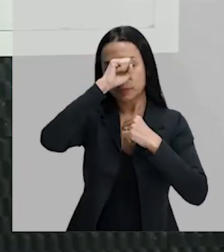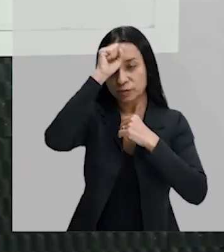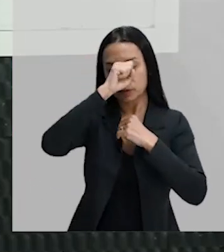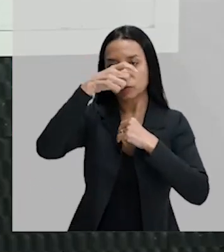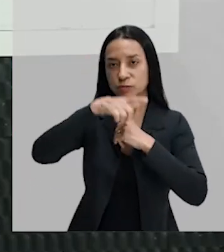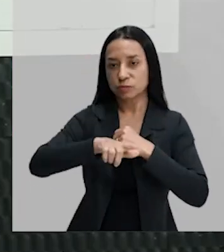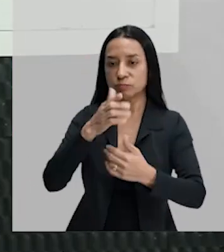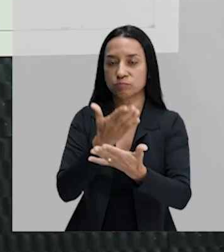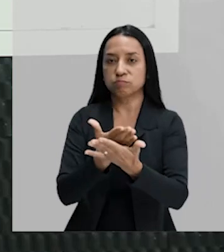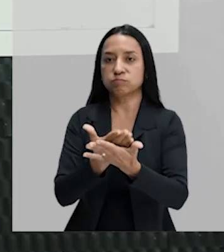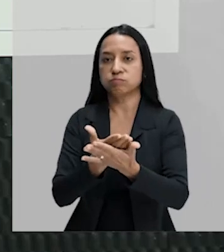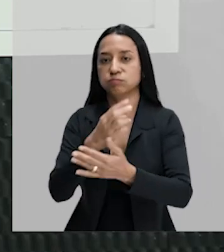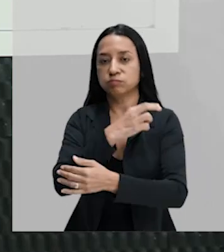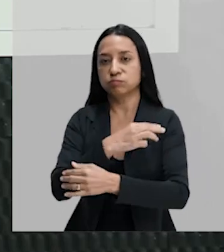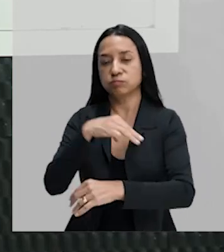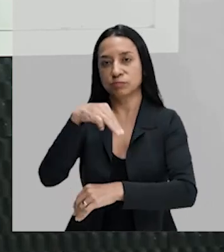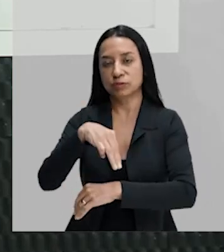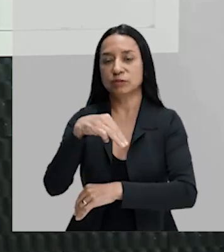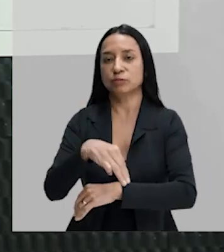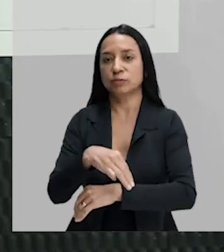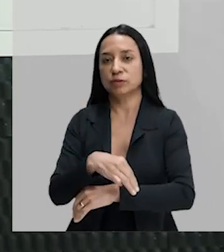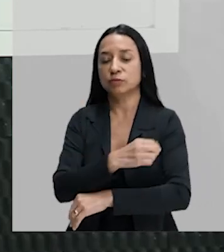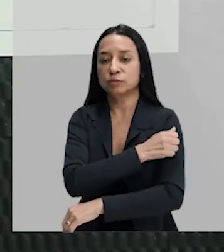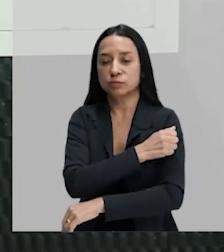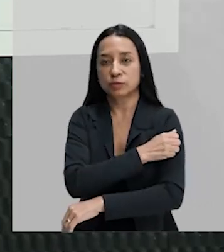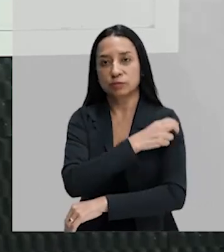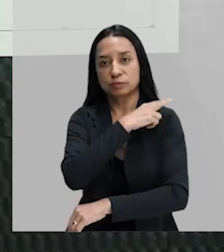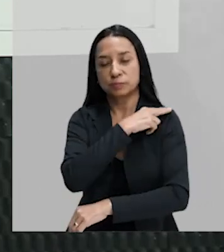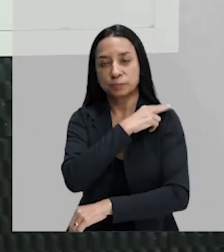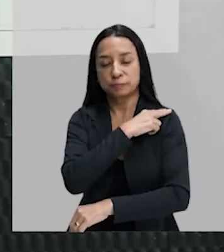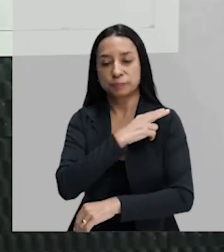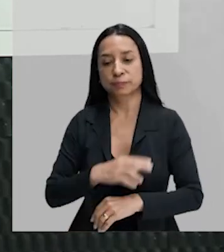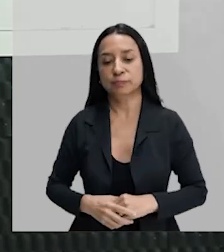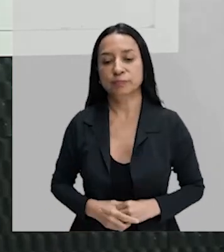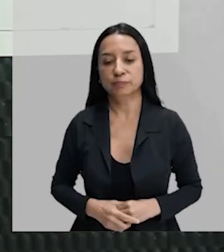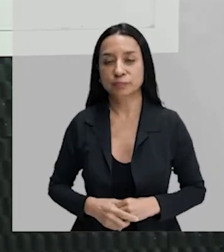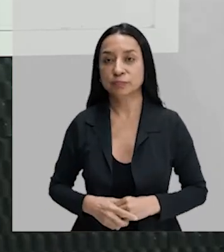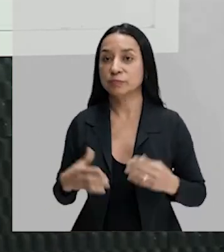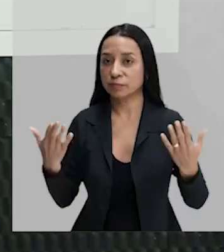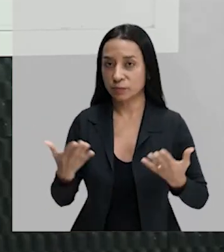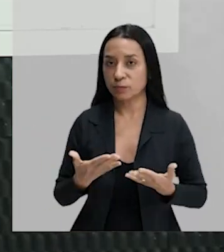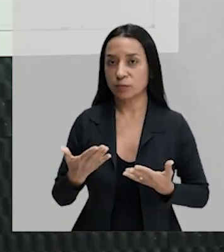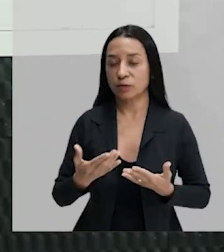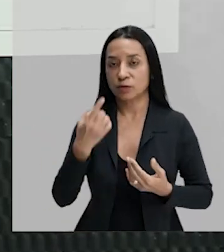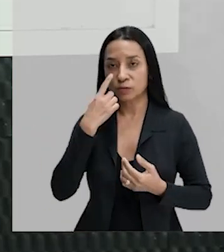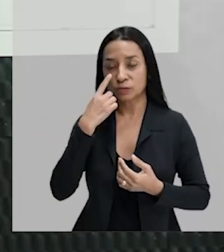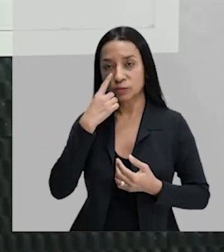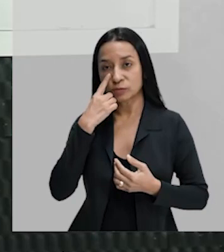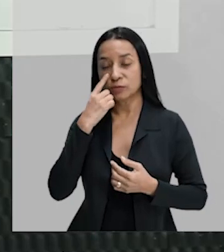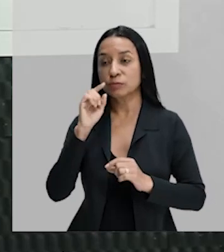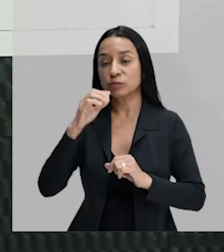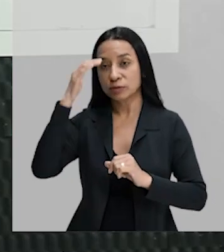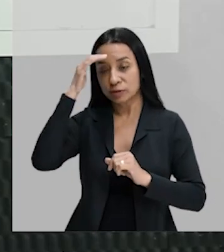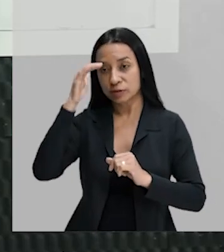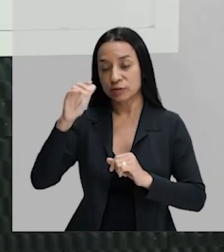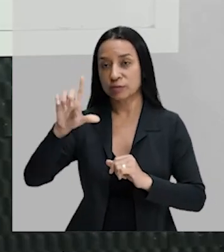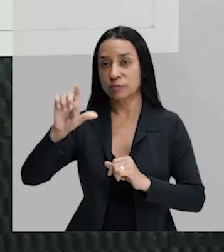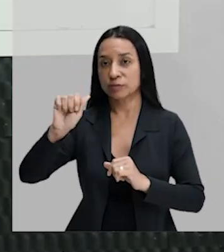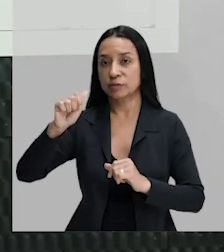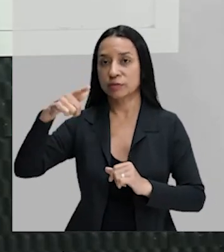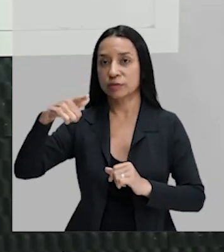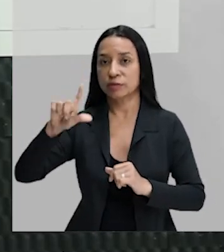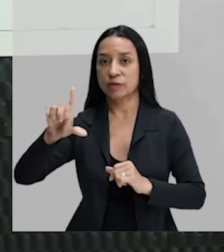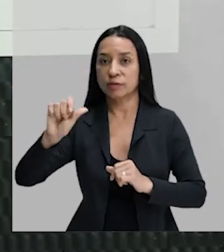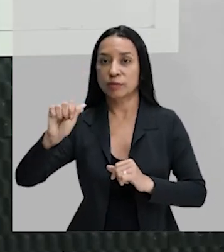mais uma aula de matemática para os nossos alunos da segunda série do Ensino Médio galera hoje nós vamos ver O Teorema de Laplace